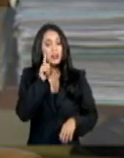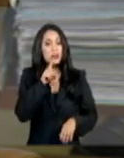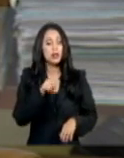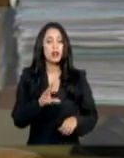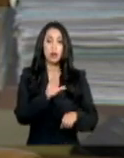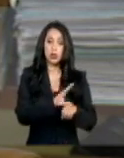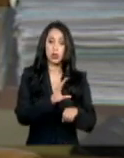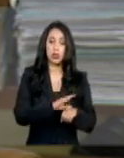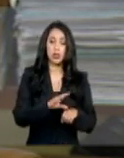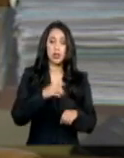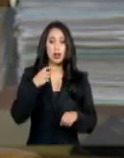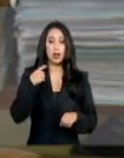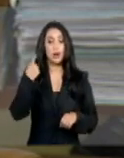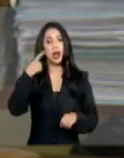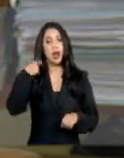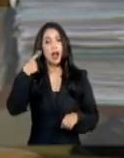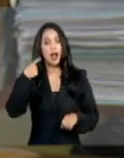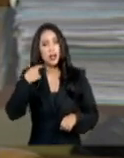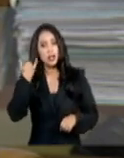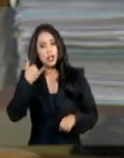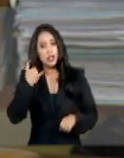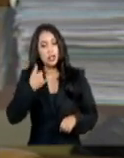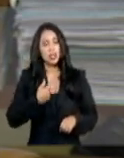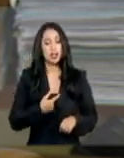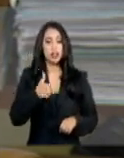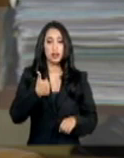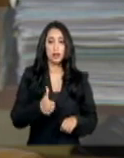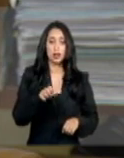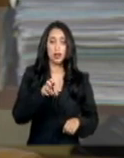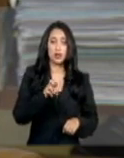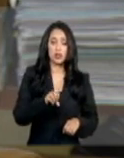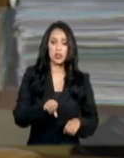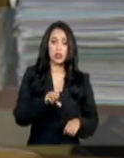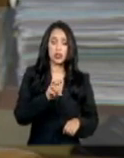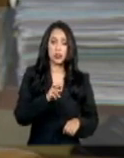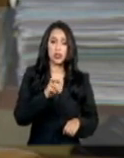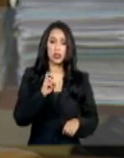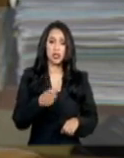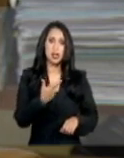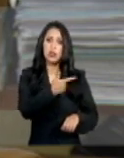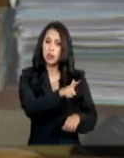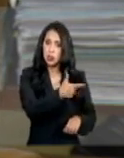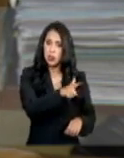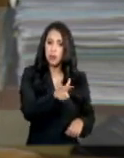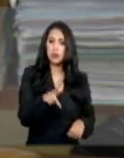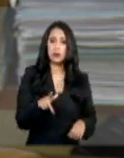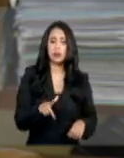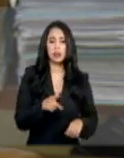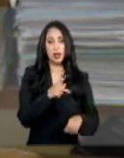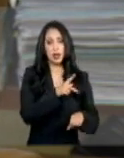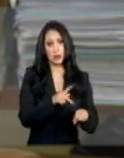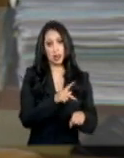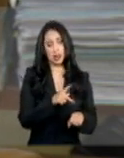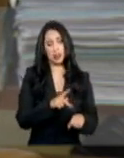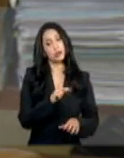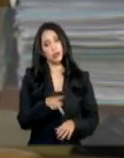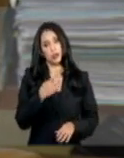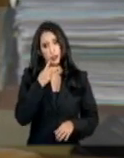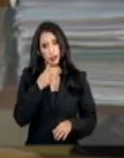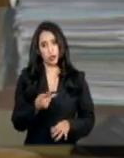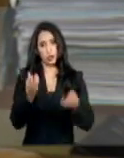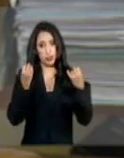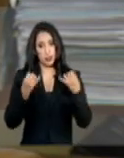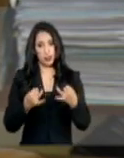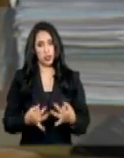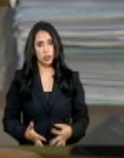fina de 1853 e das leis fundamentais e outros países diz o professor walt hora